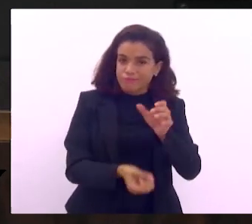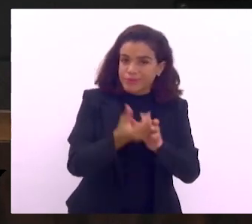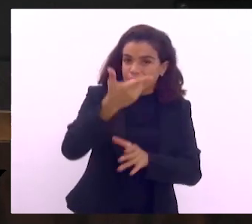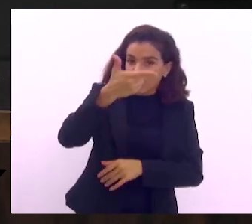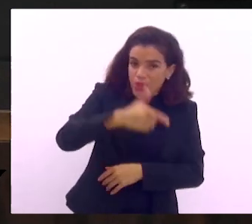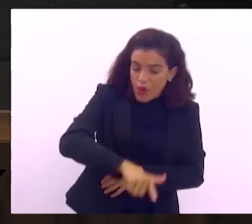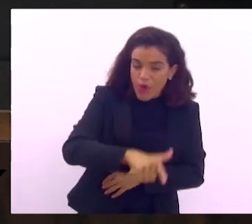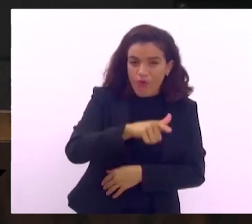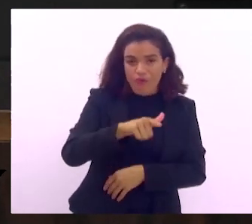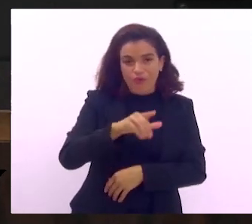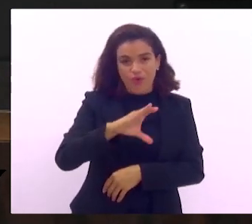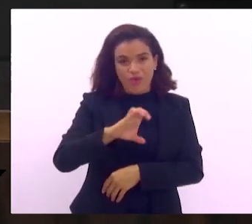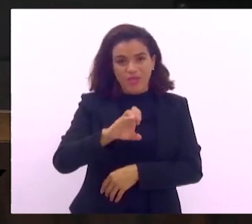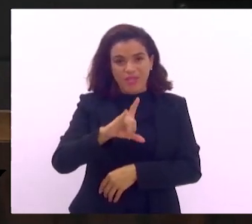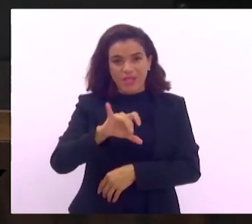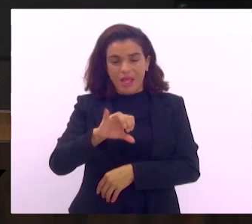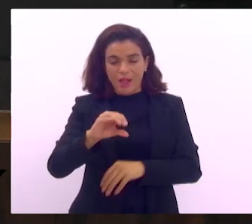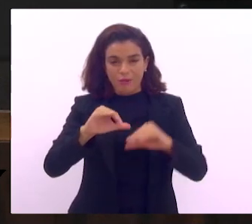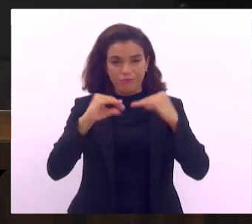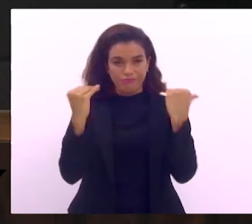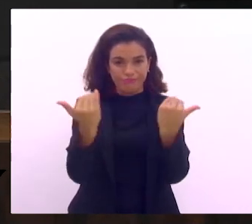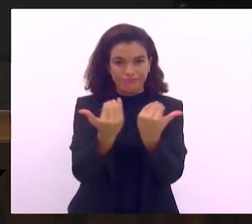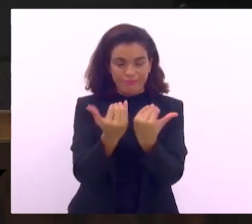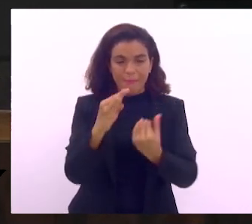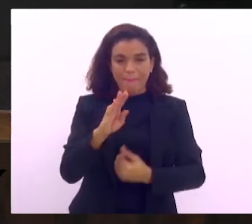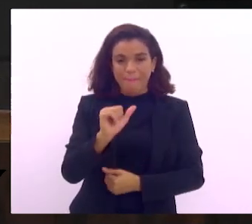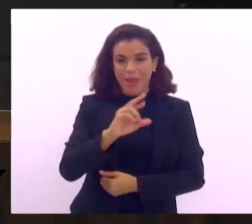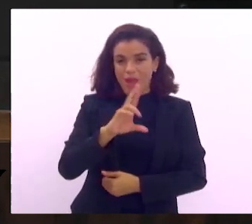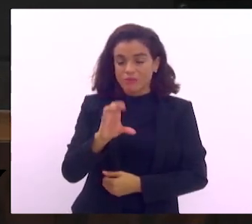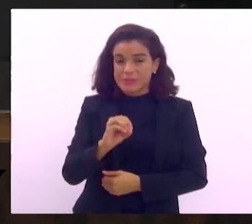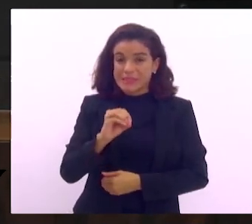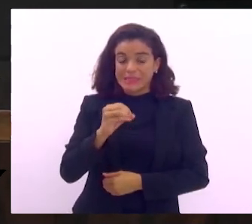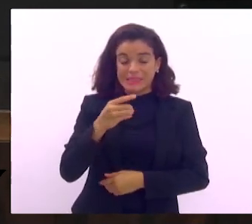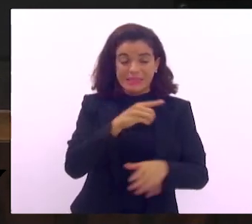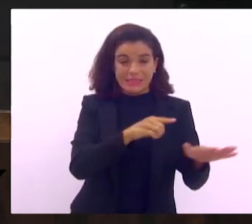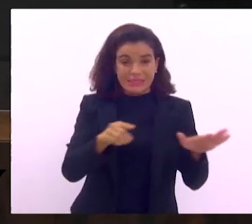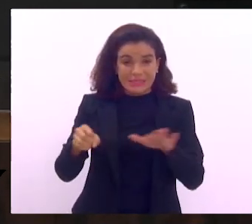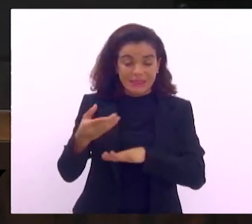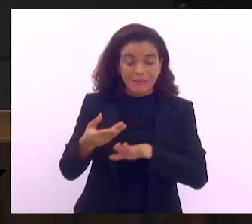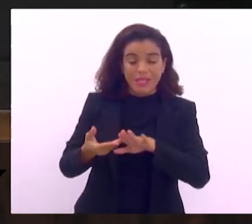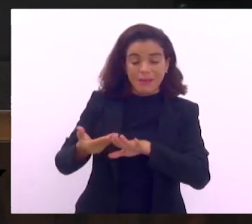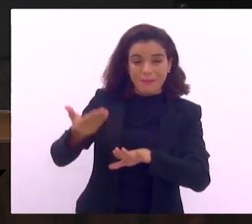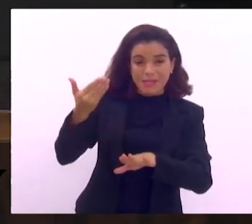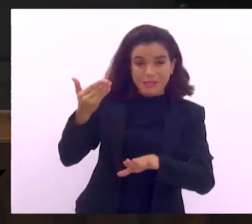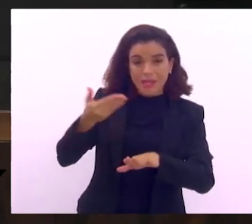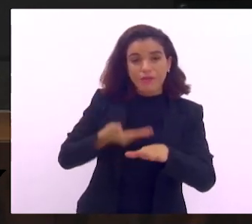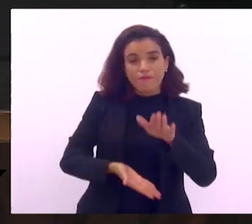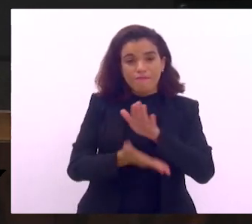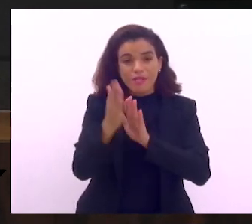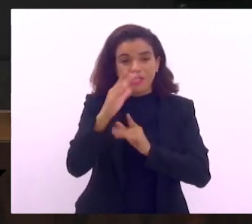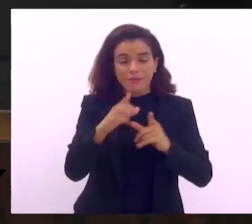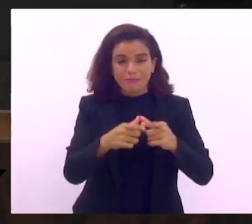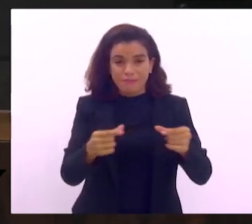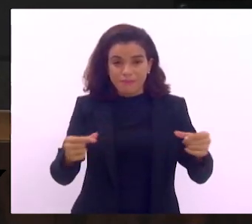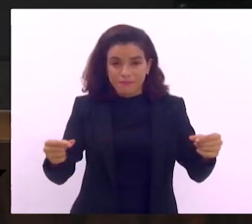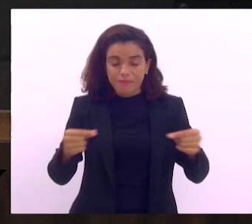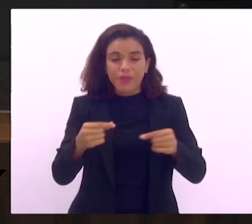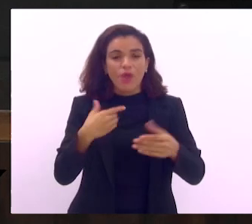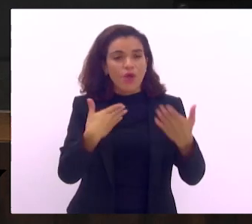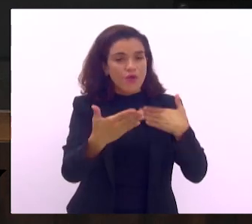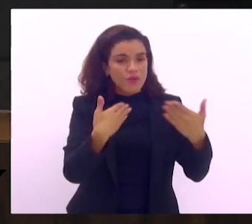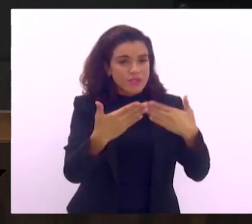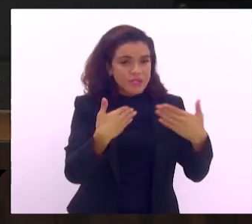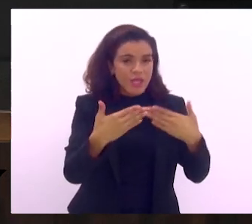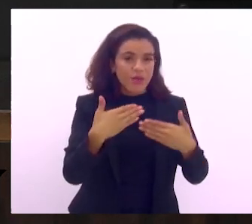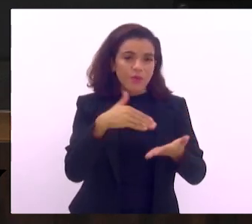esse estado. Tive na semana retrasada em Brasília, conversando também com o ministro André Fufuca, e passei para